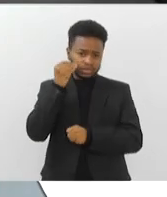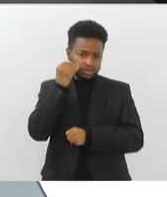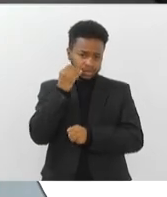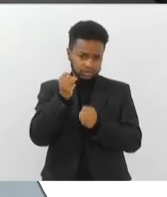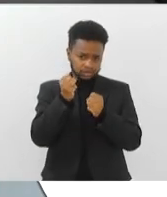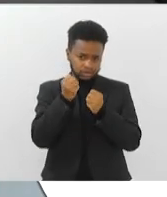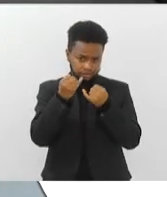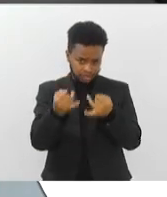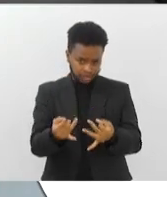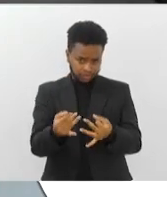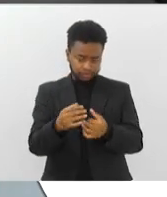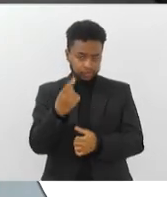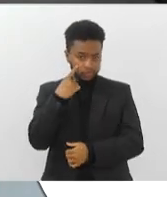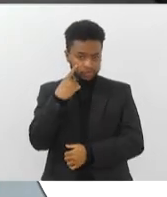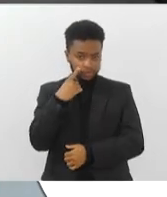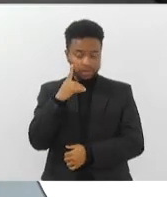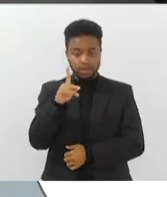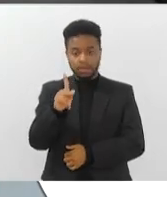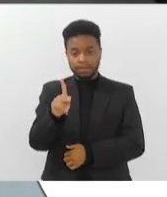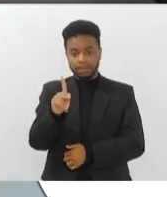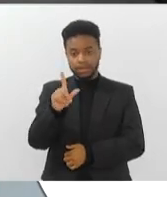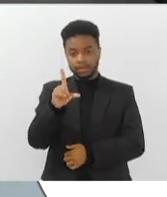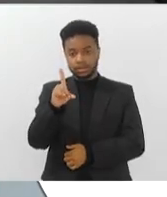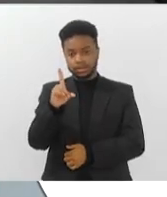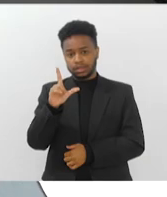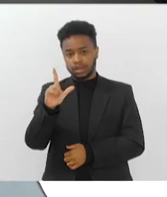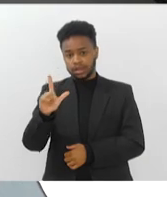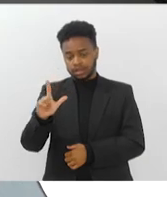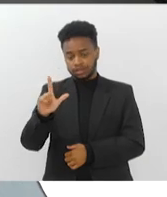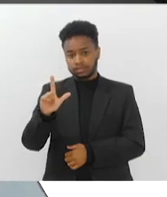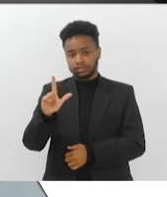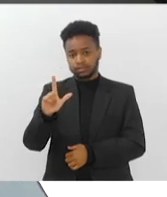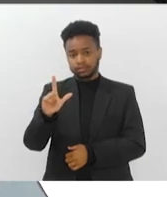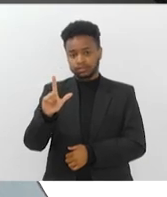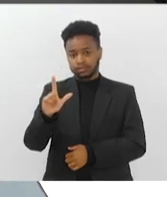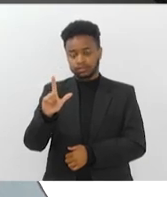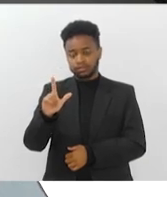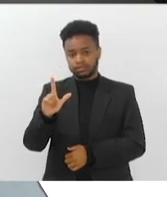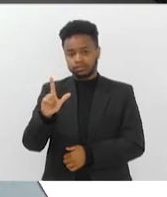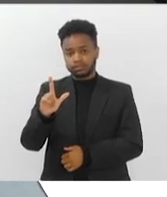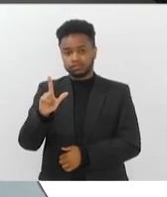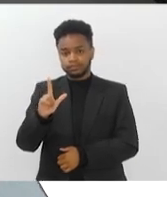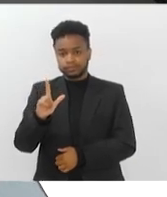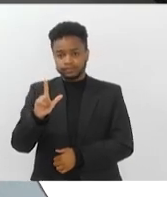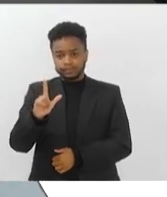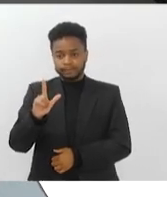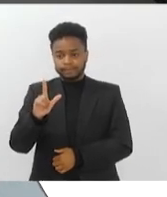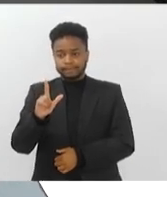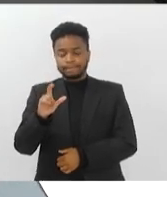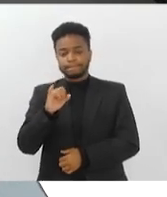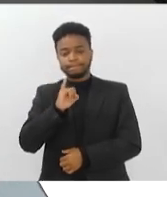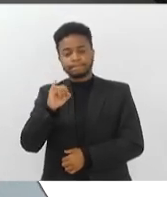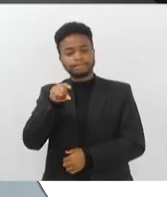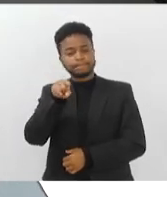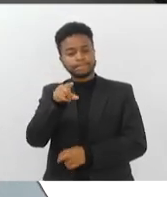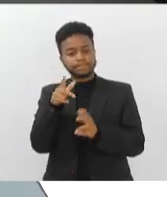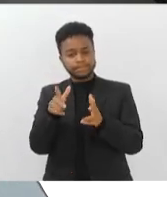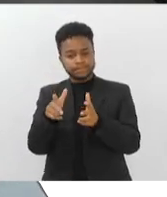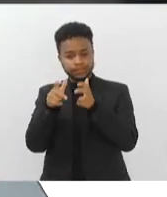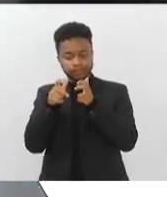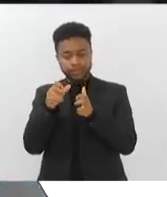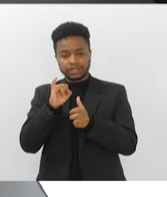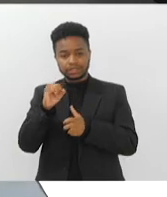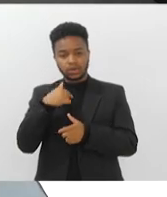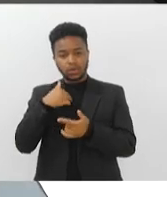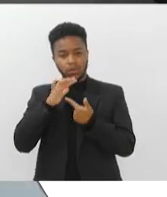Olha só, o PDL, ele só nos... Se eu reparar, se eu apresentar